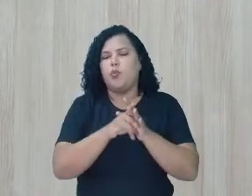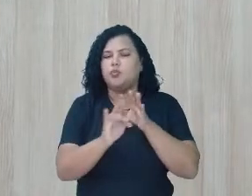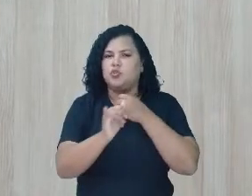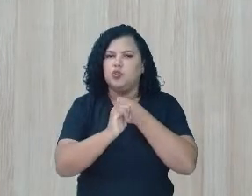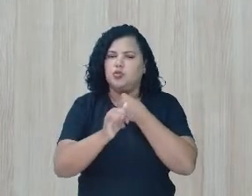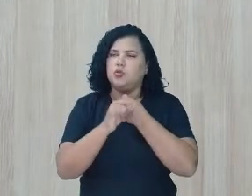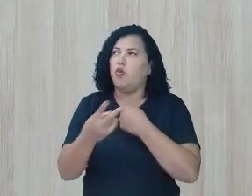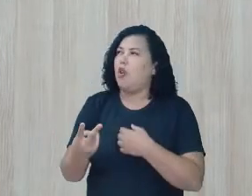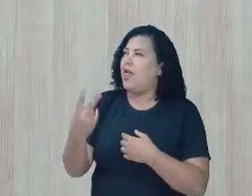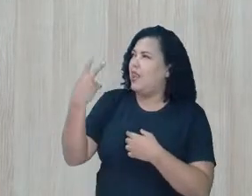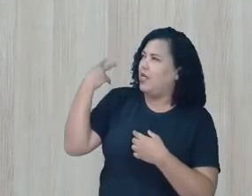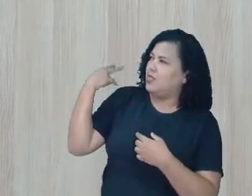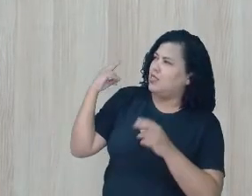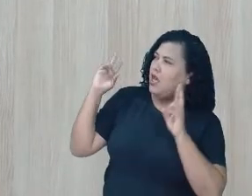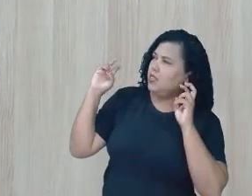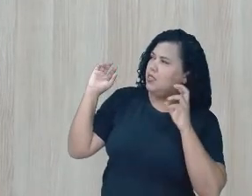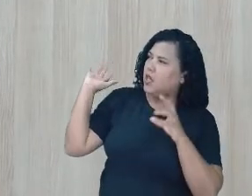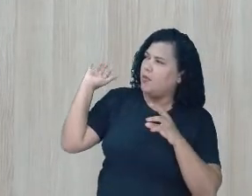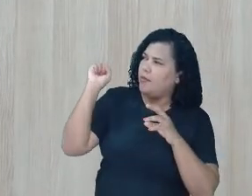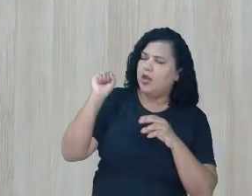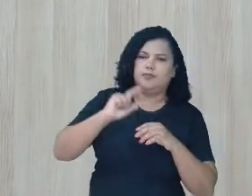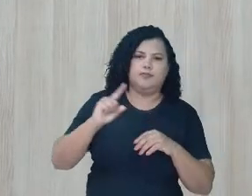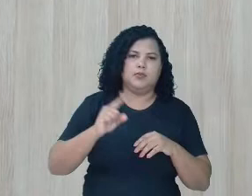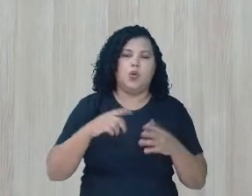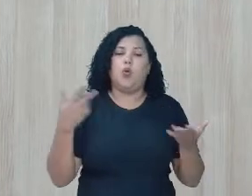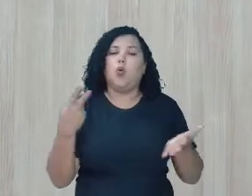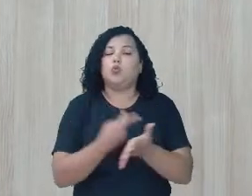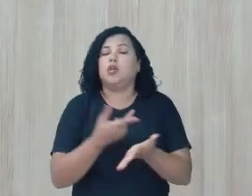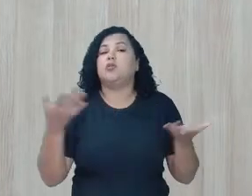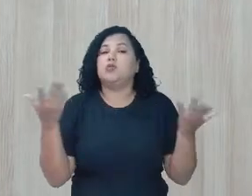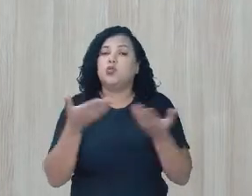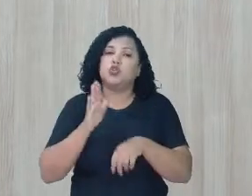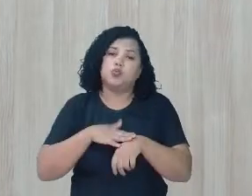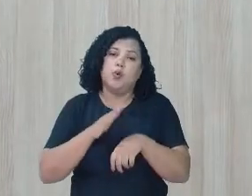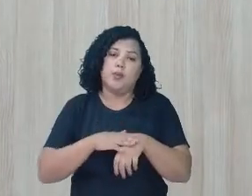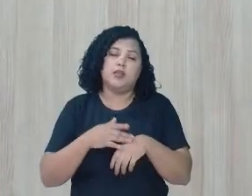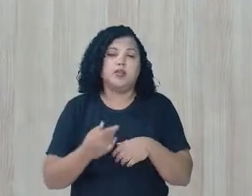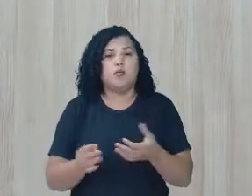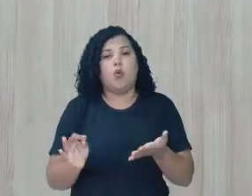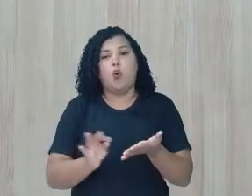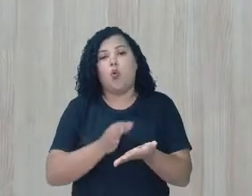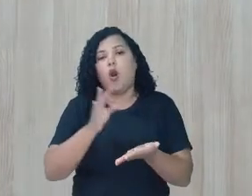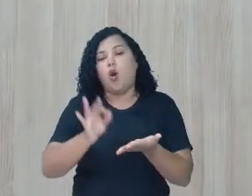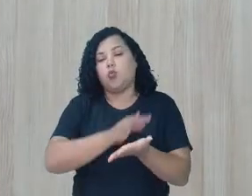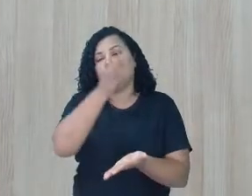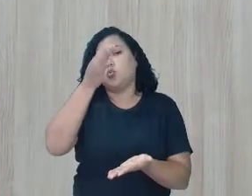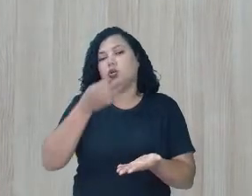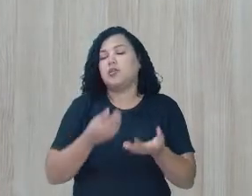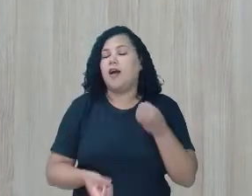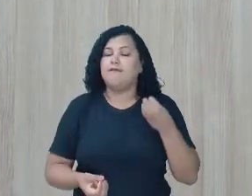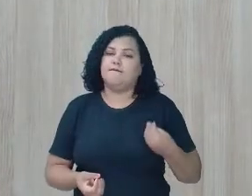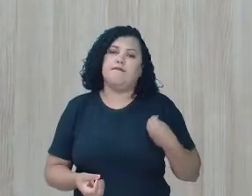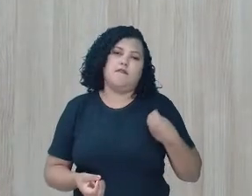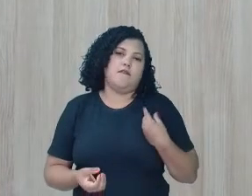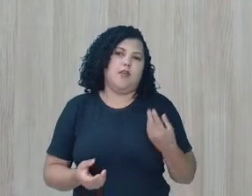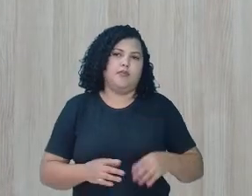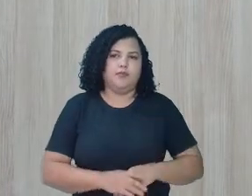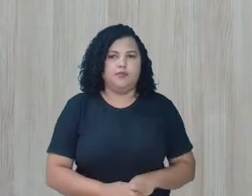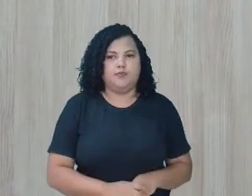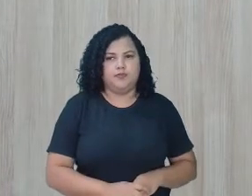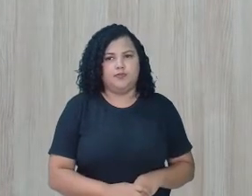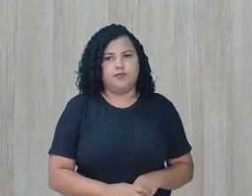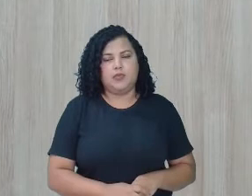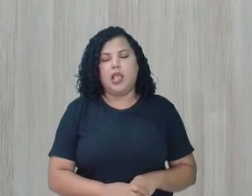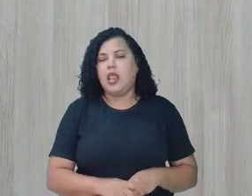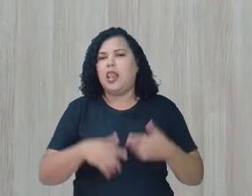eles acontecem nos dias de hoje, enquanto o cronista está vivendo a sua vida. Utiliza a linguagem simples, que